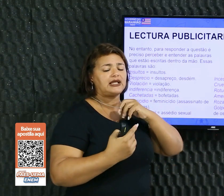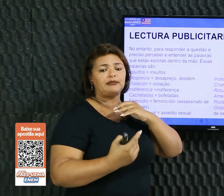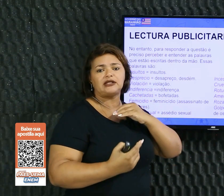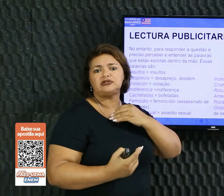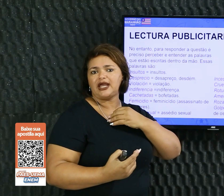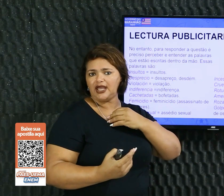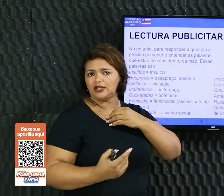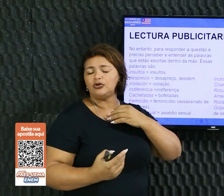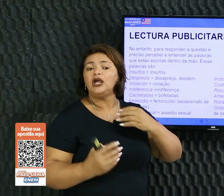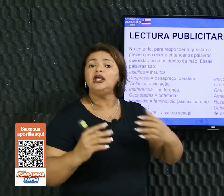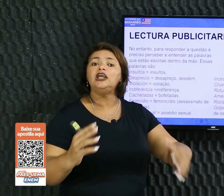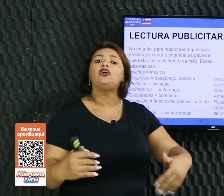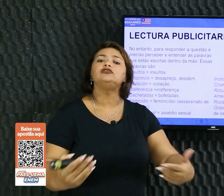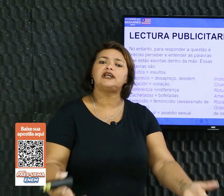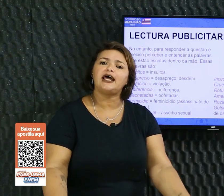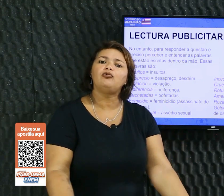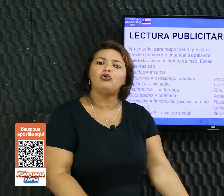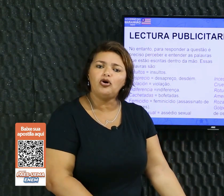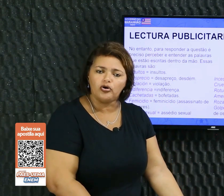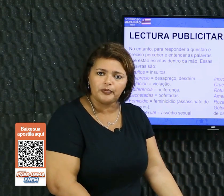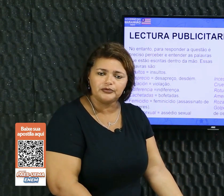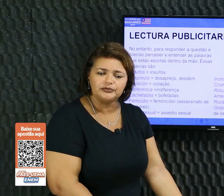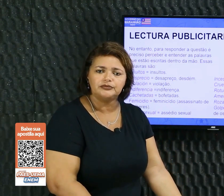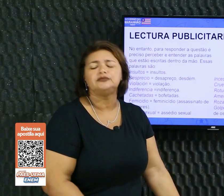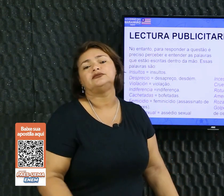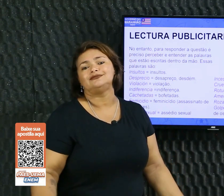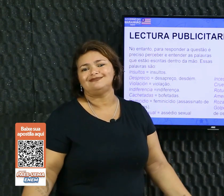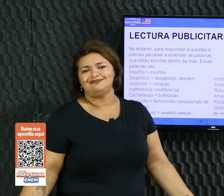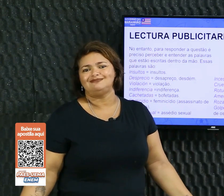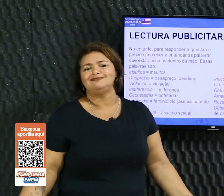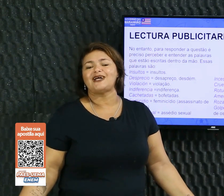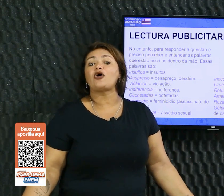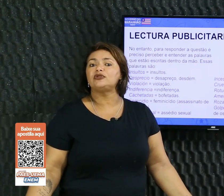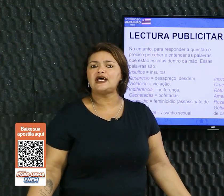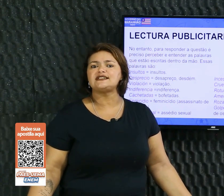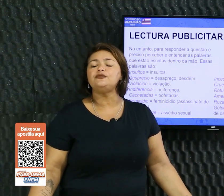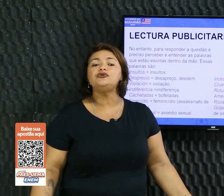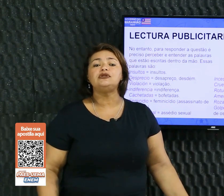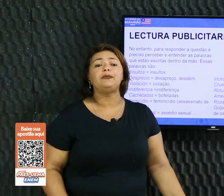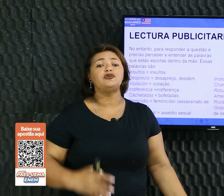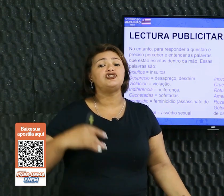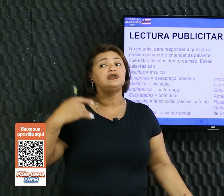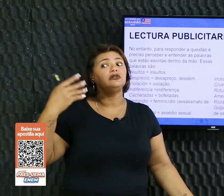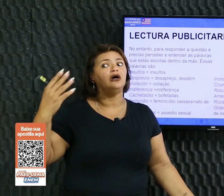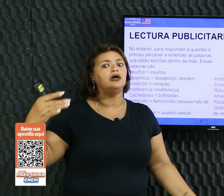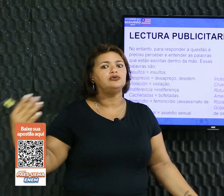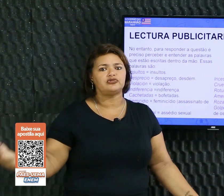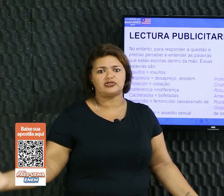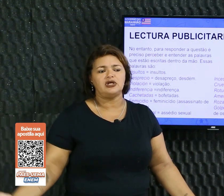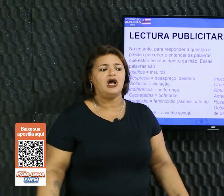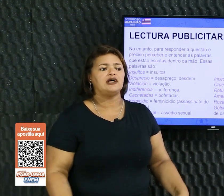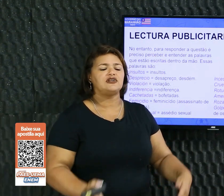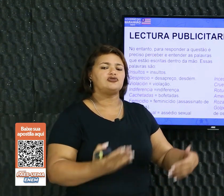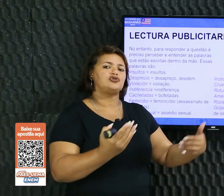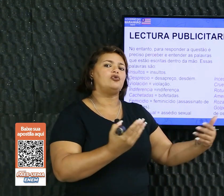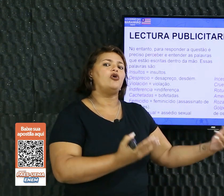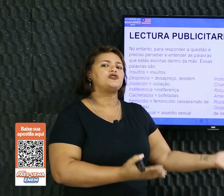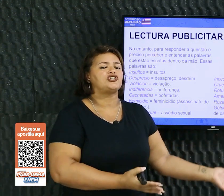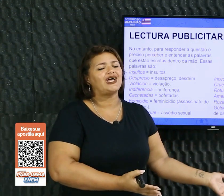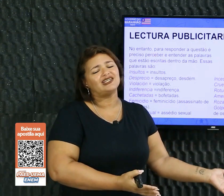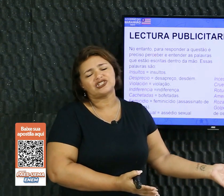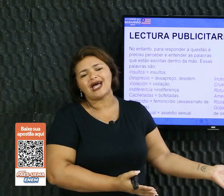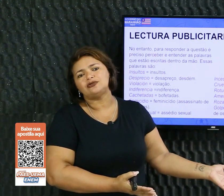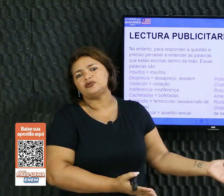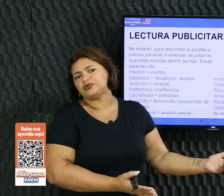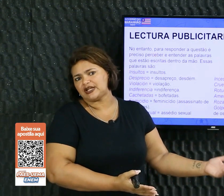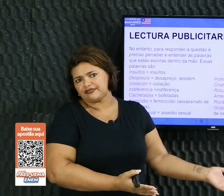num determinado terreno e encontraram um corpo? Acontece muito, depois de anos. Às vezes o corpo já